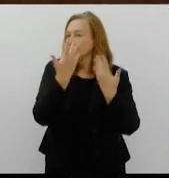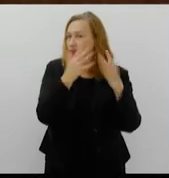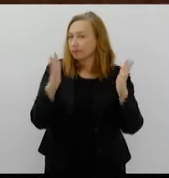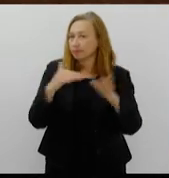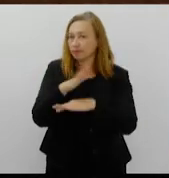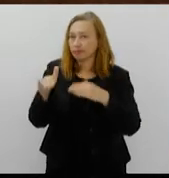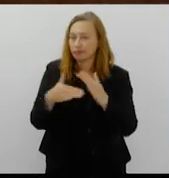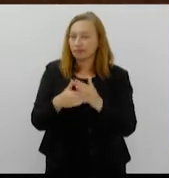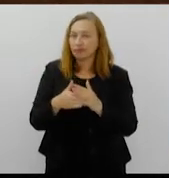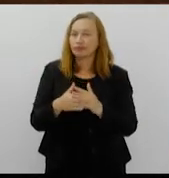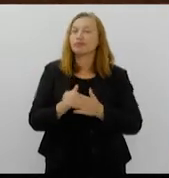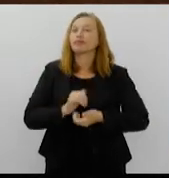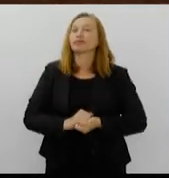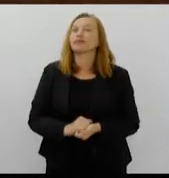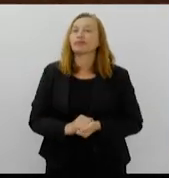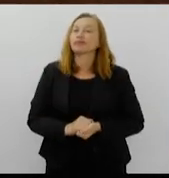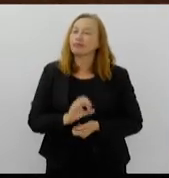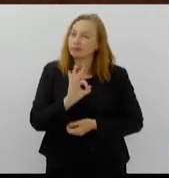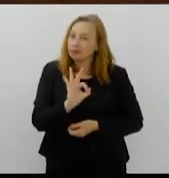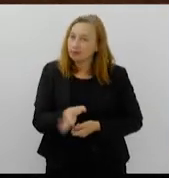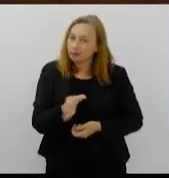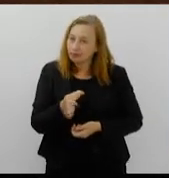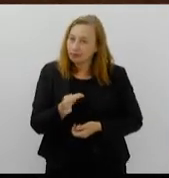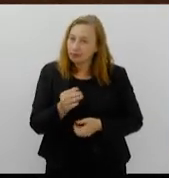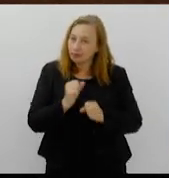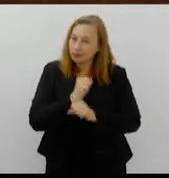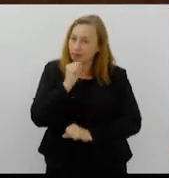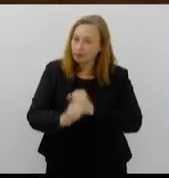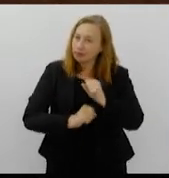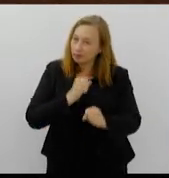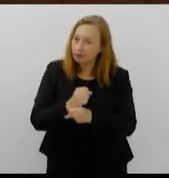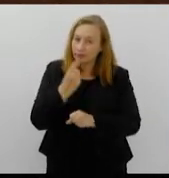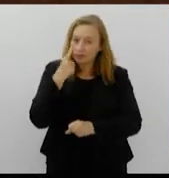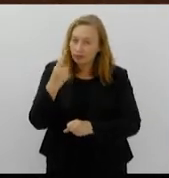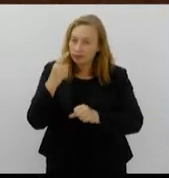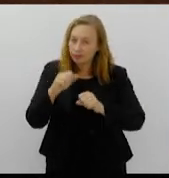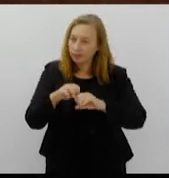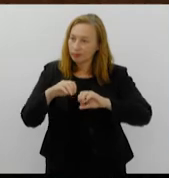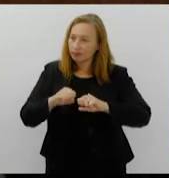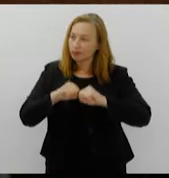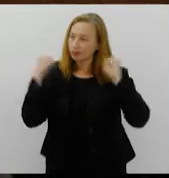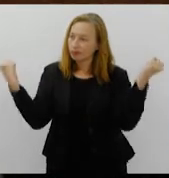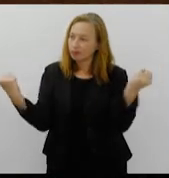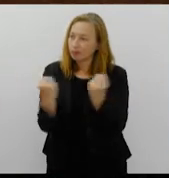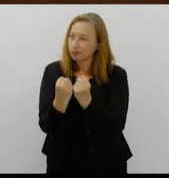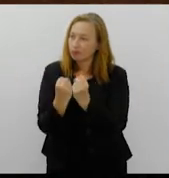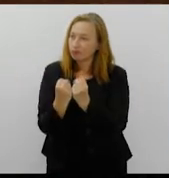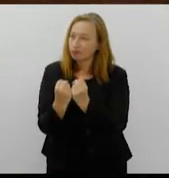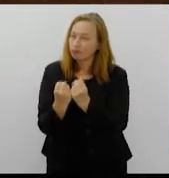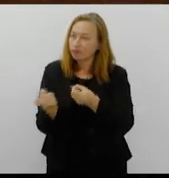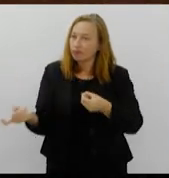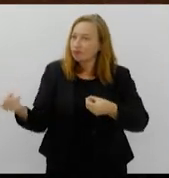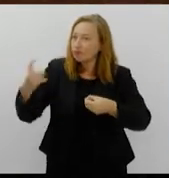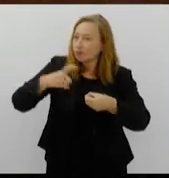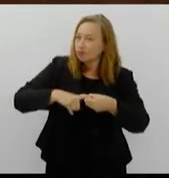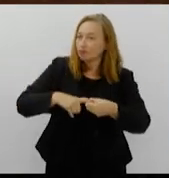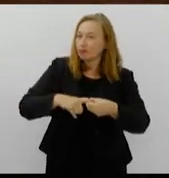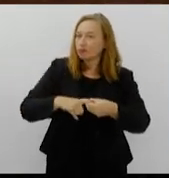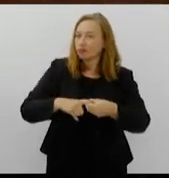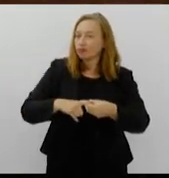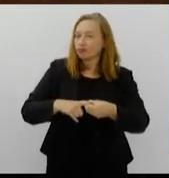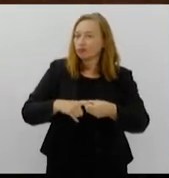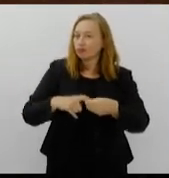todos os envolvidos. Com certeza, ano que vem vamos ver no Estádio da Cidadania voltasse Corinthians, voltasse